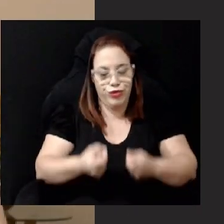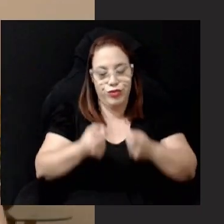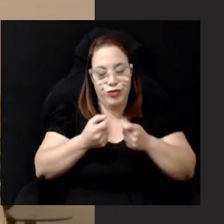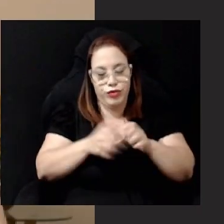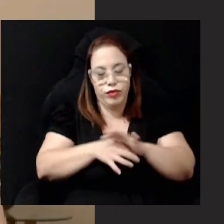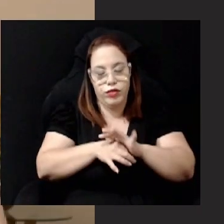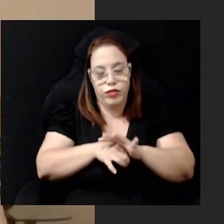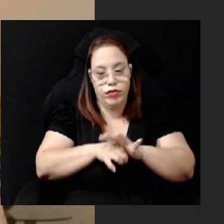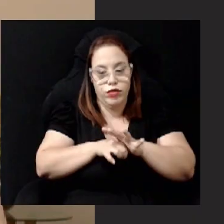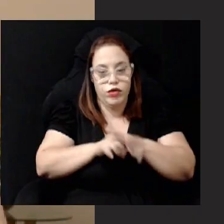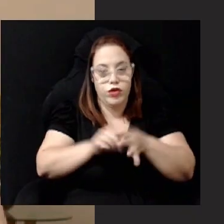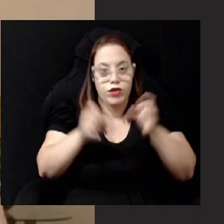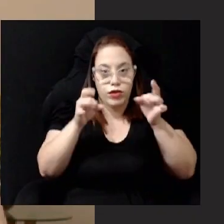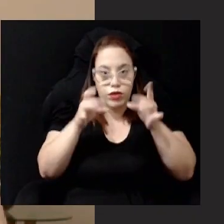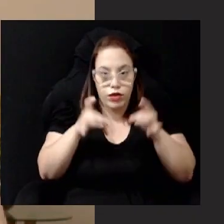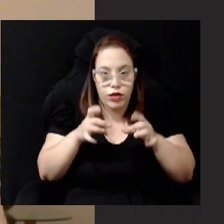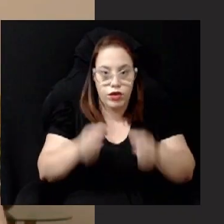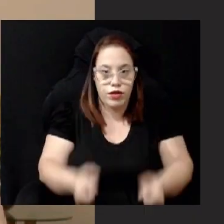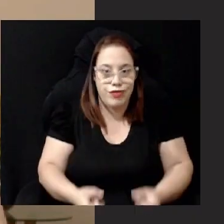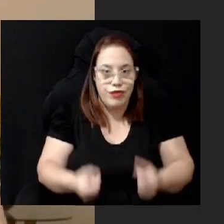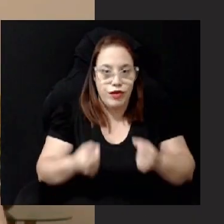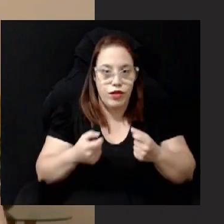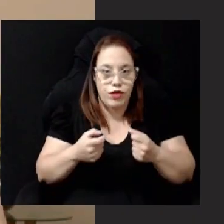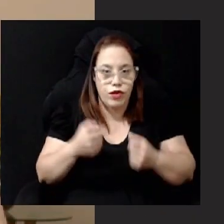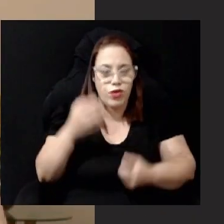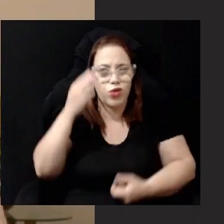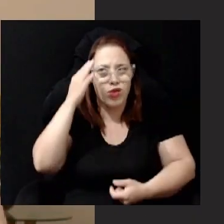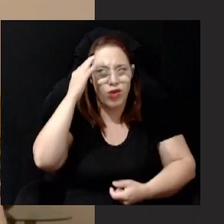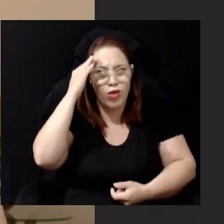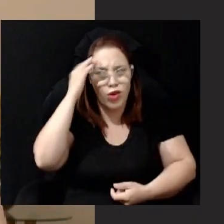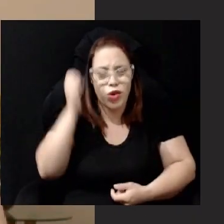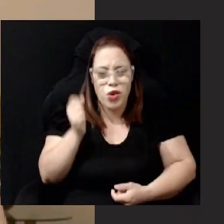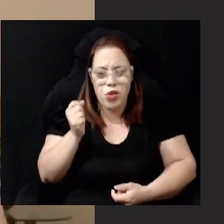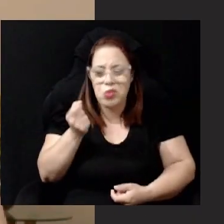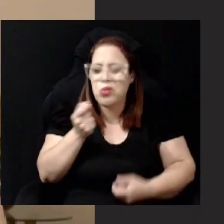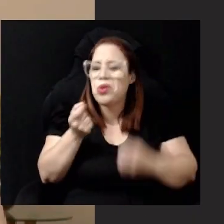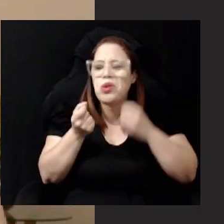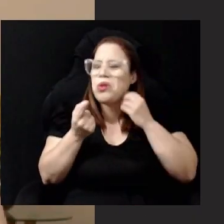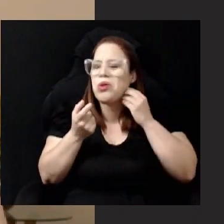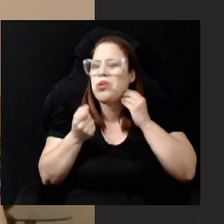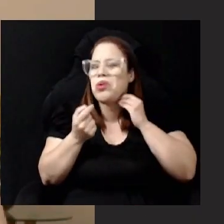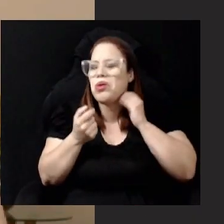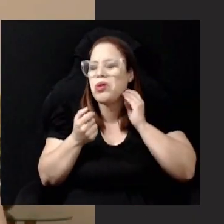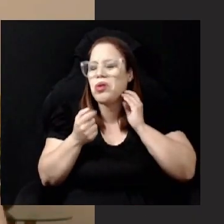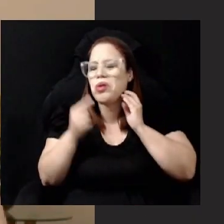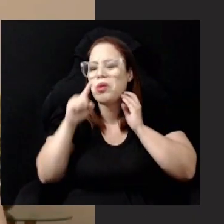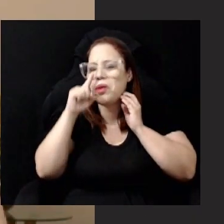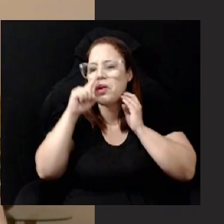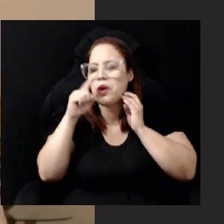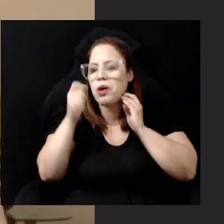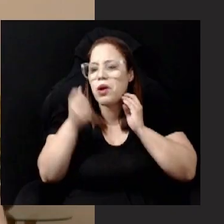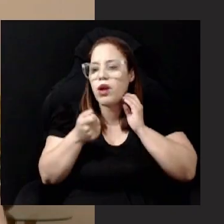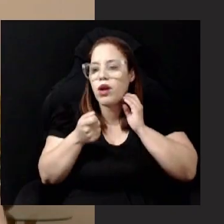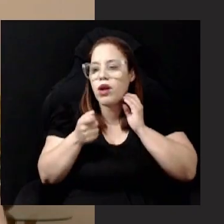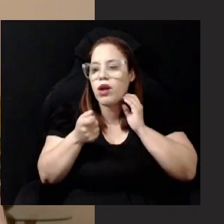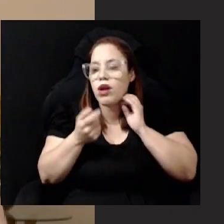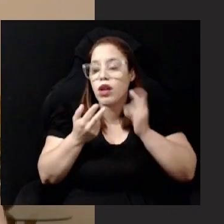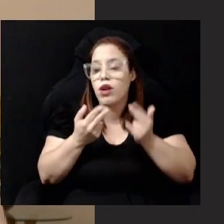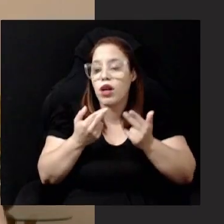mas especificamente para o câncer ósseo a gente ainda compreende muito pouco quais são os fatores de risco que estão